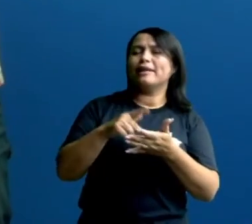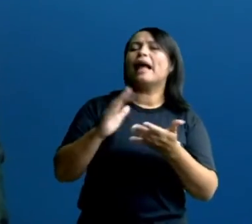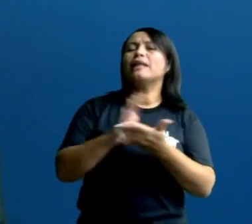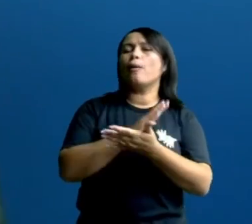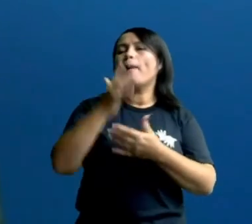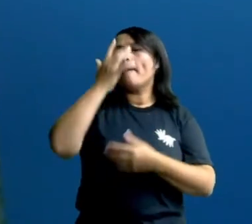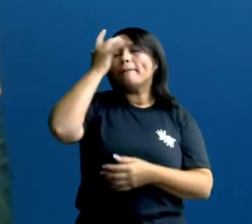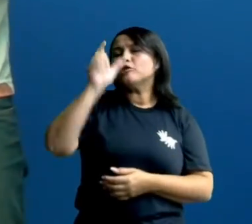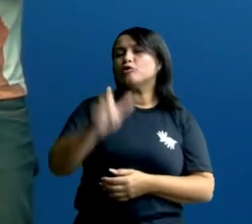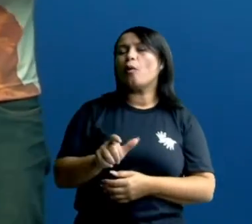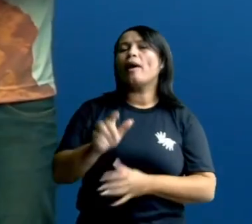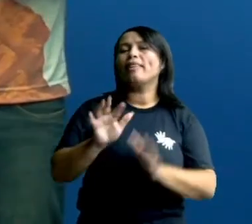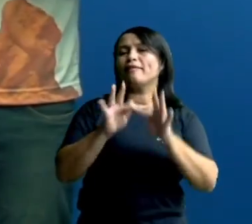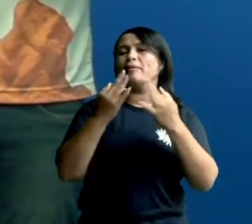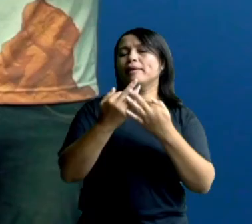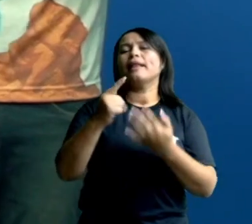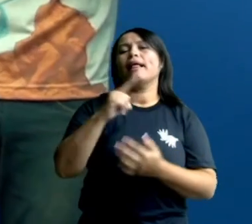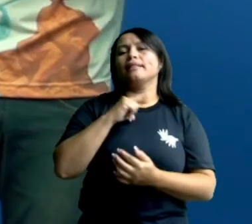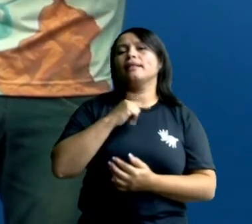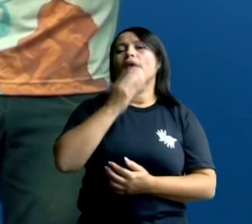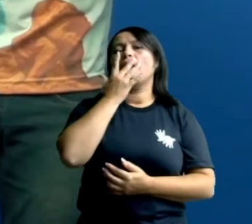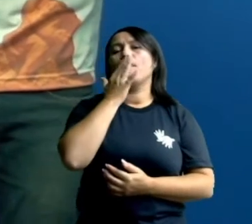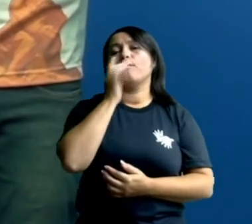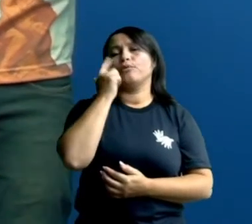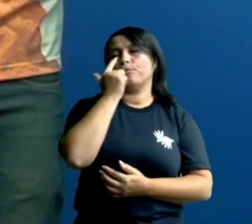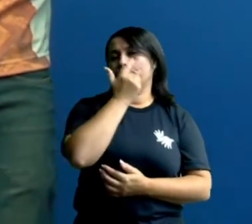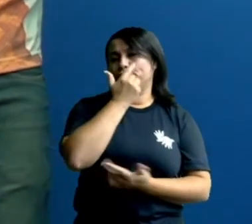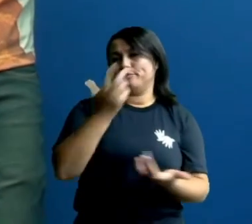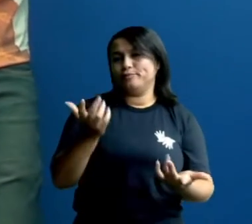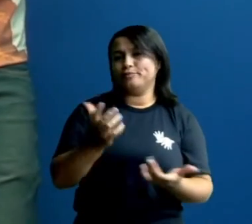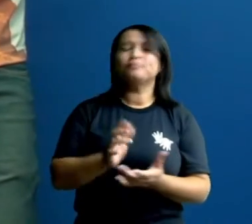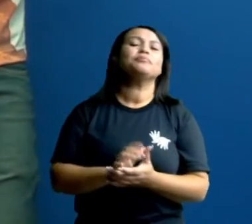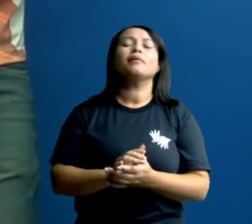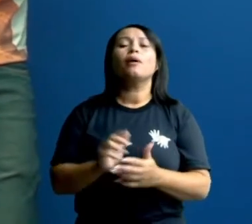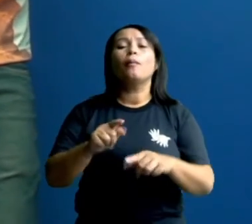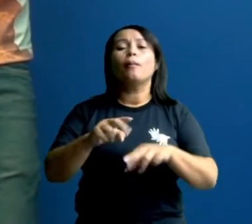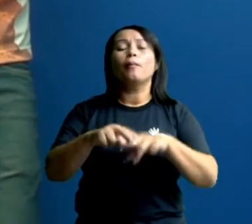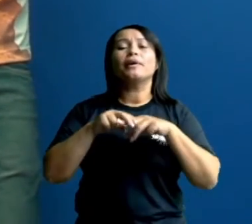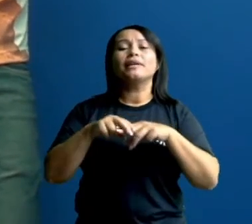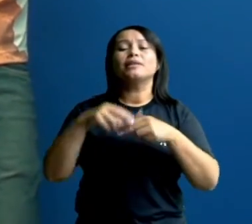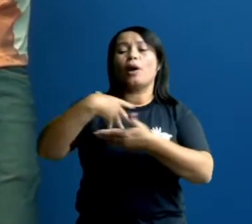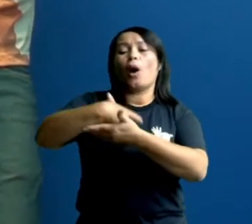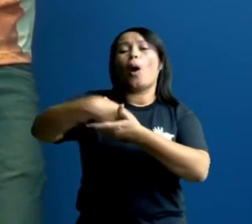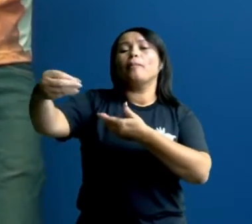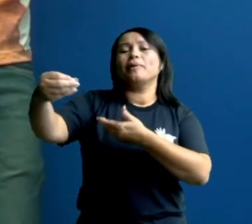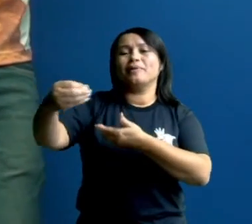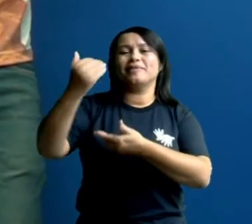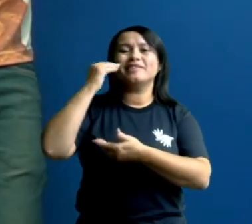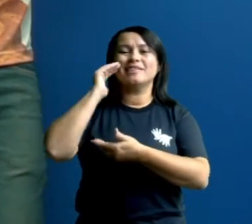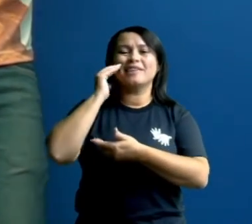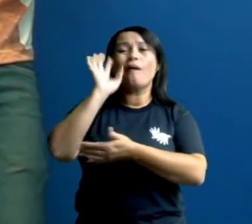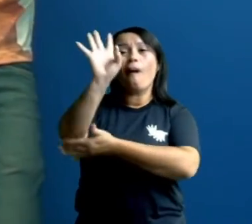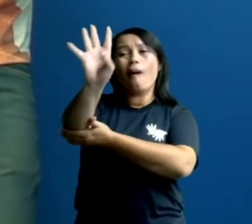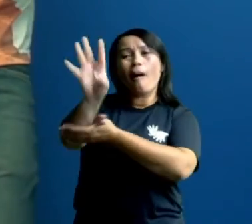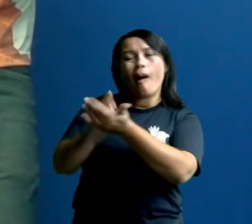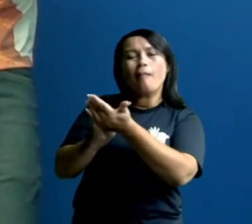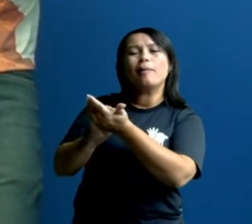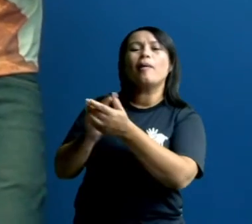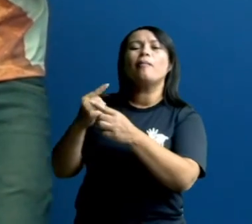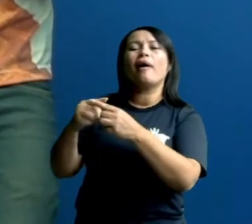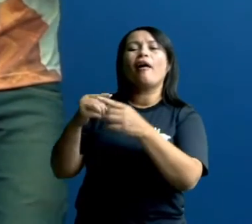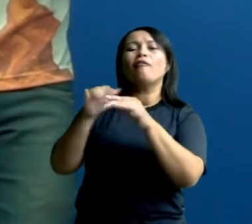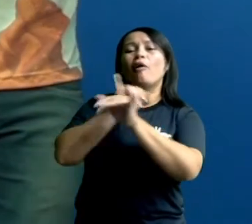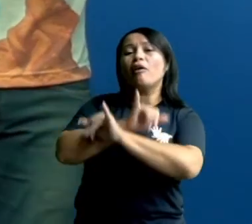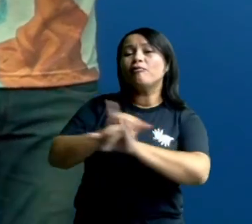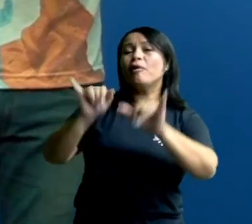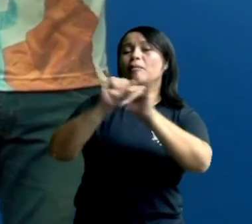alguém da nossa família tinha aquela tonalidade de coloração dos olhos, né? E aquela informação foi herdada, aquela